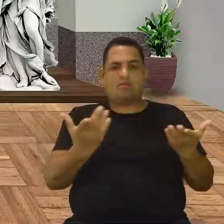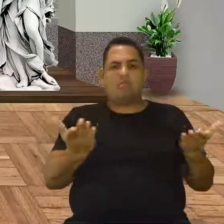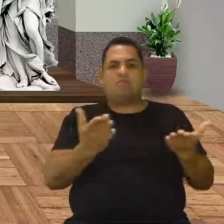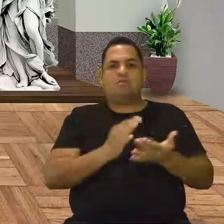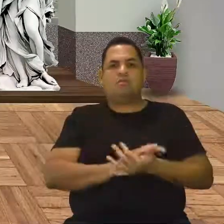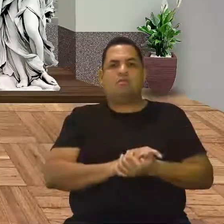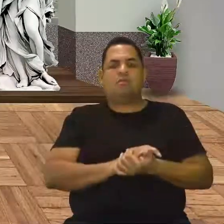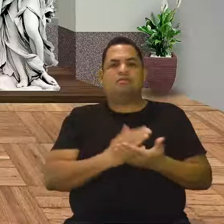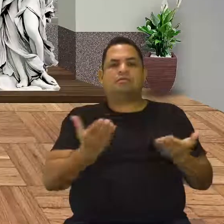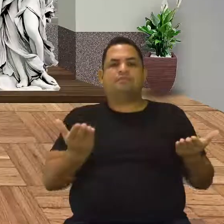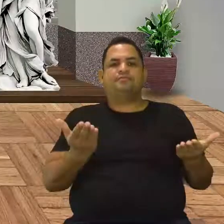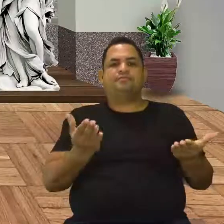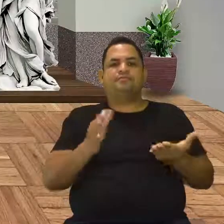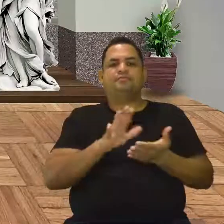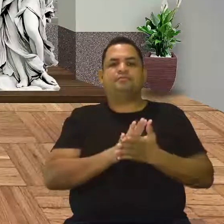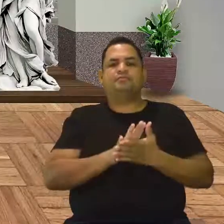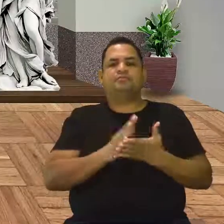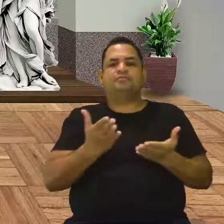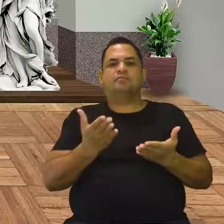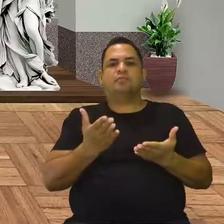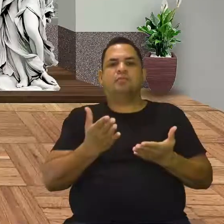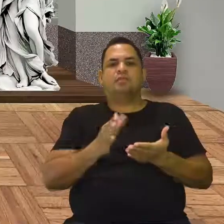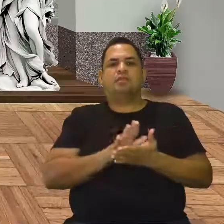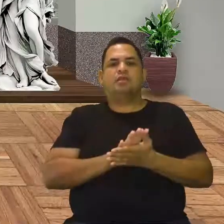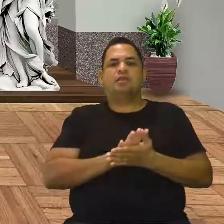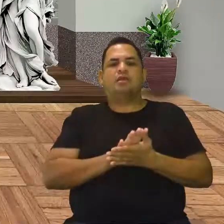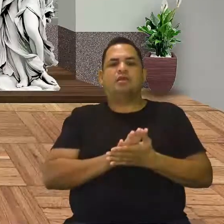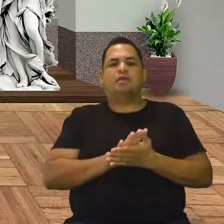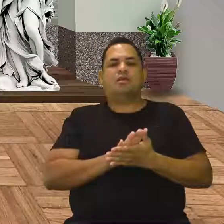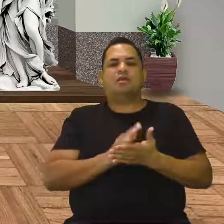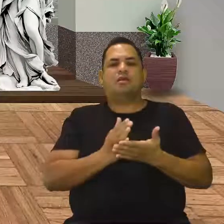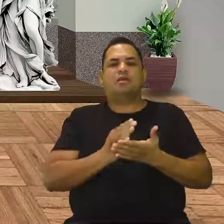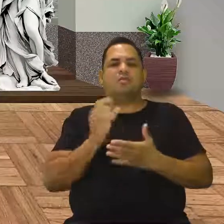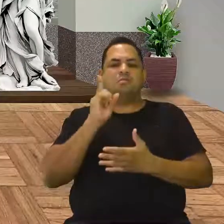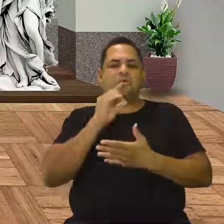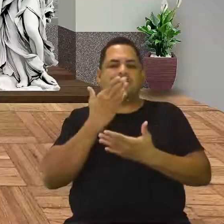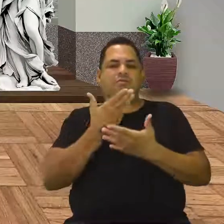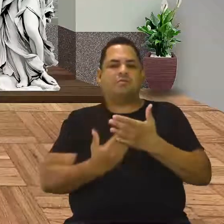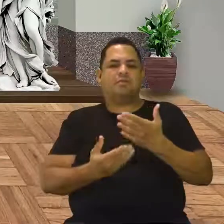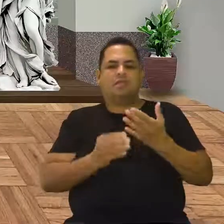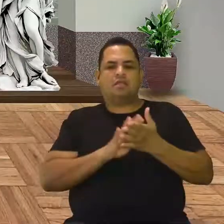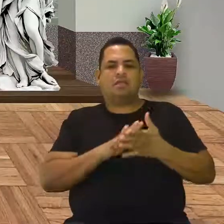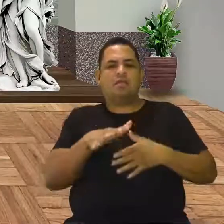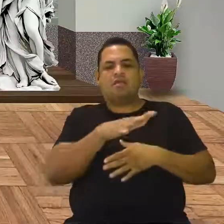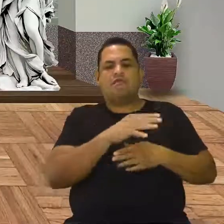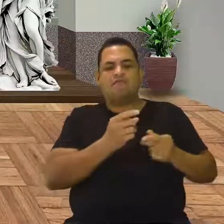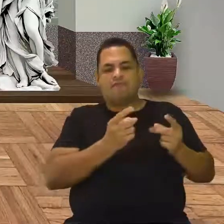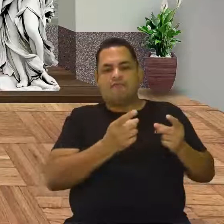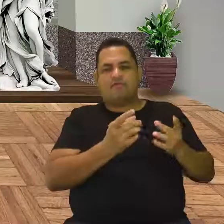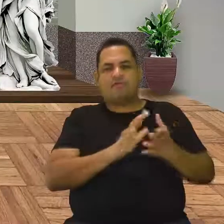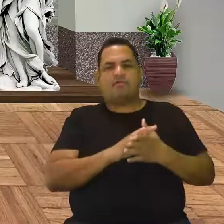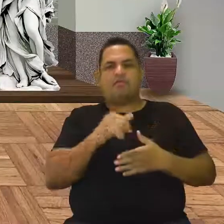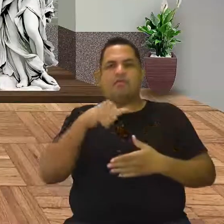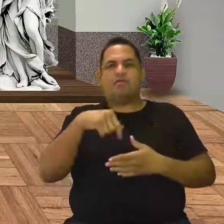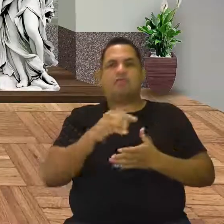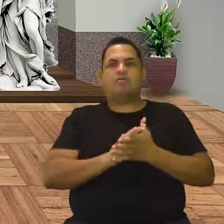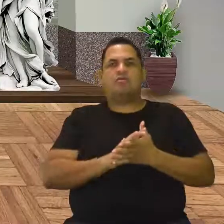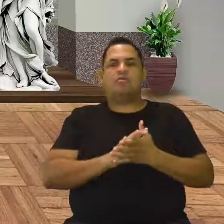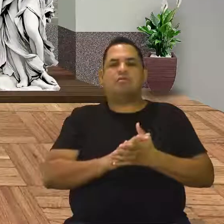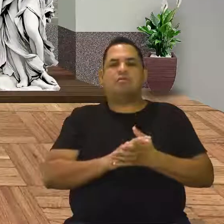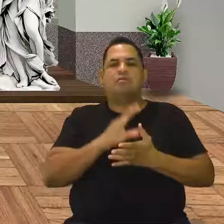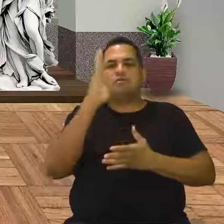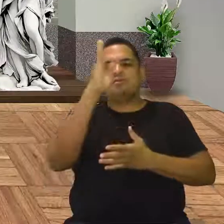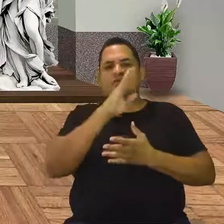Ótimo. Em contrapartida, os americanos vão começar a perder mercado. Hoje o Brasil, por exemplo, o Brasil vende produto para a